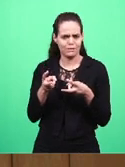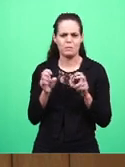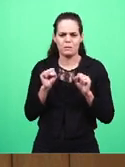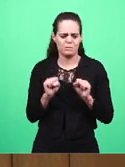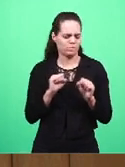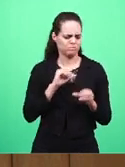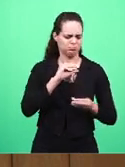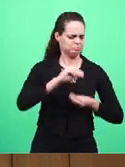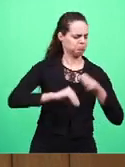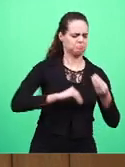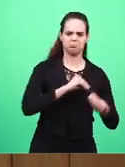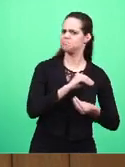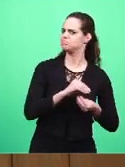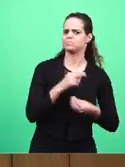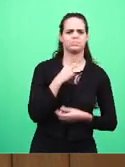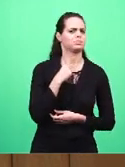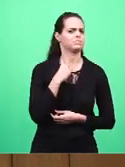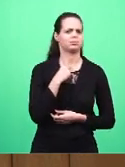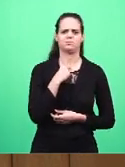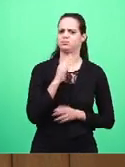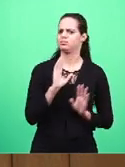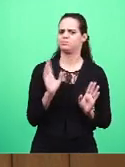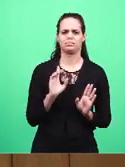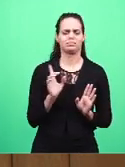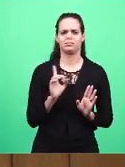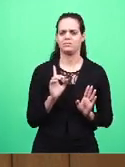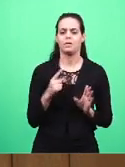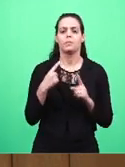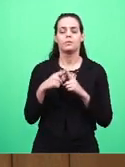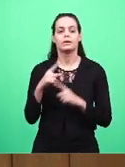quais foram os desvios morais?